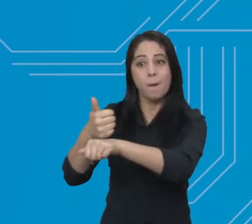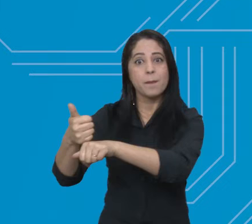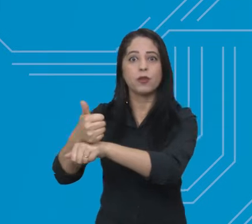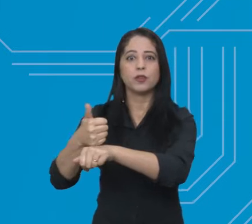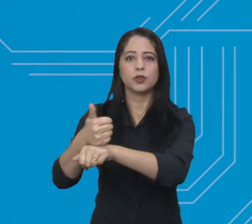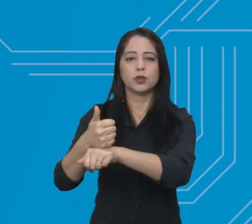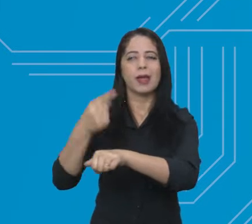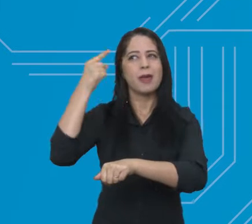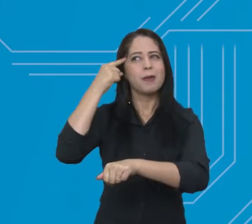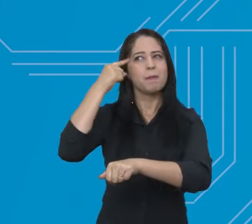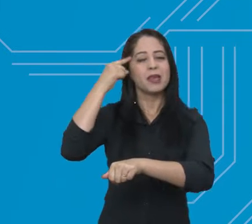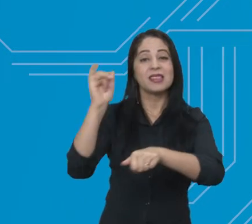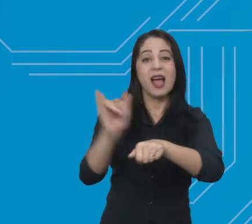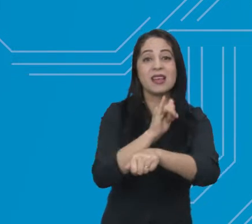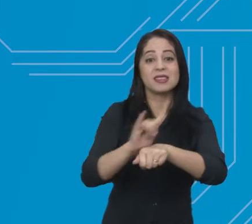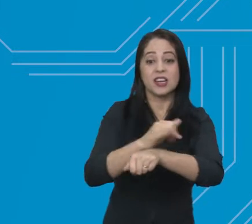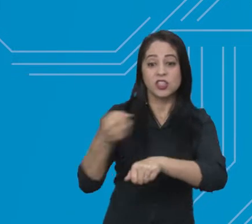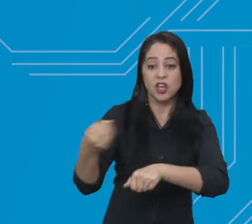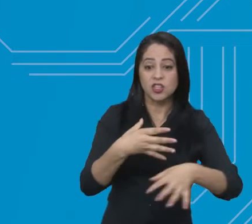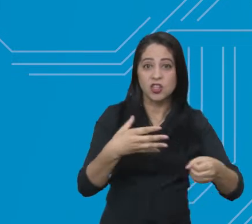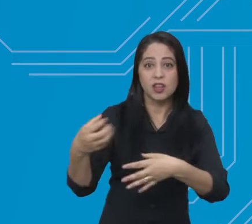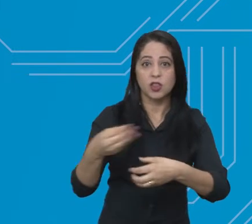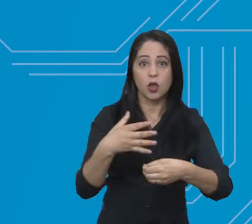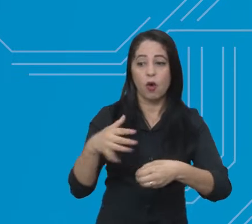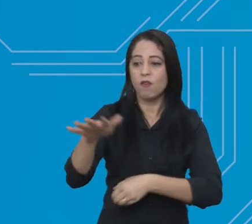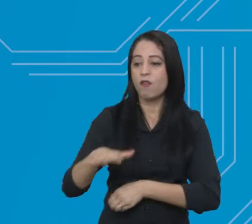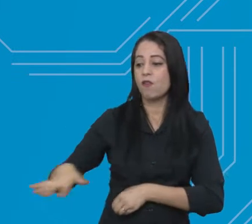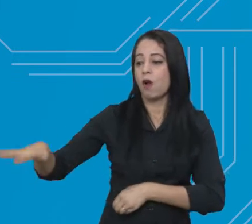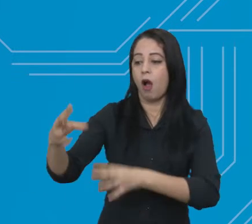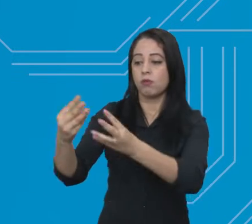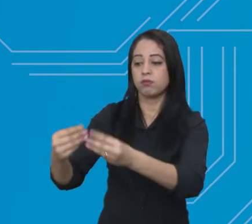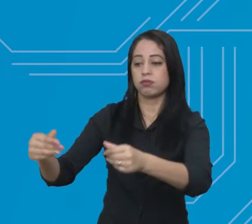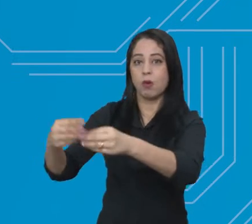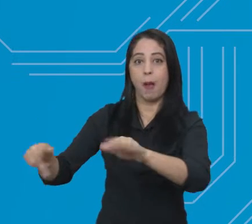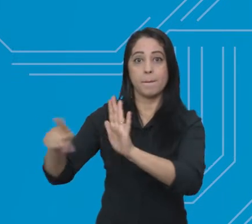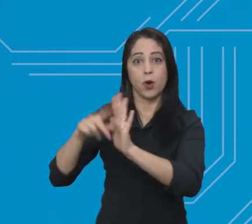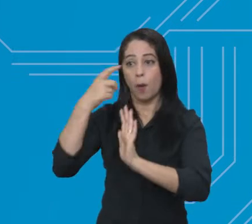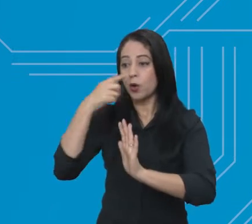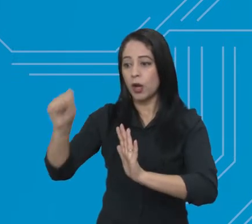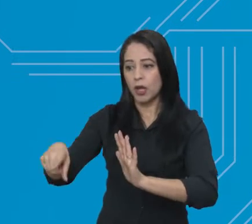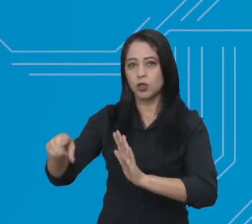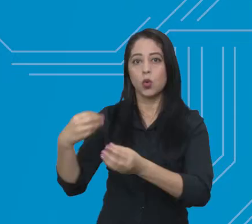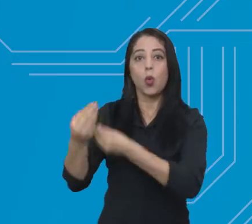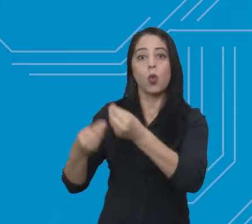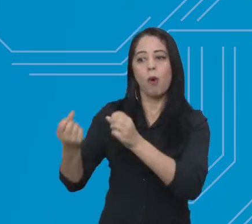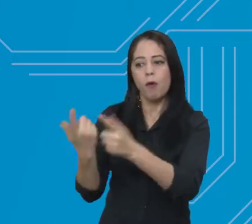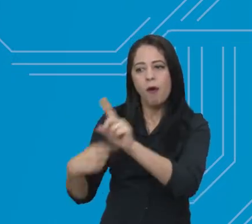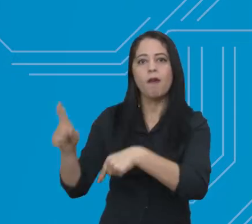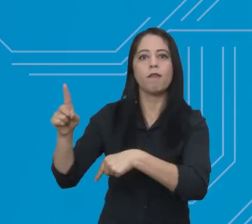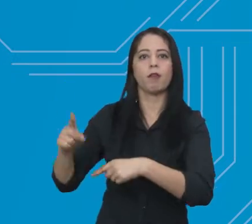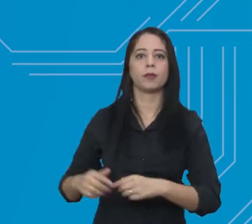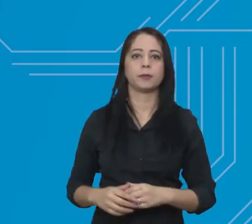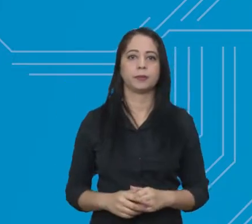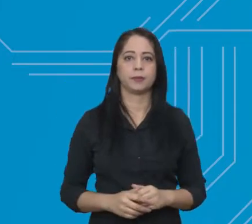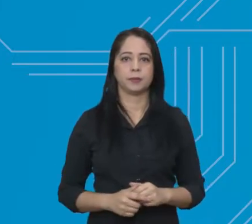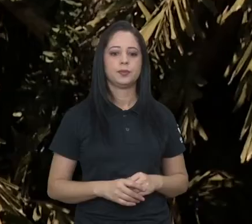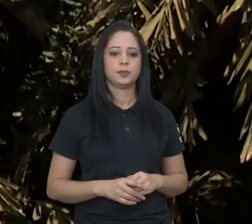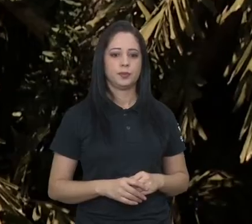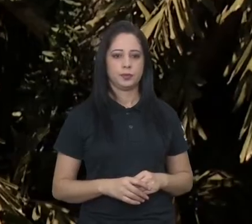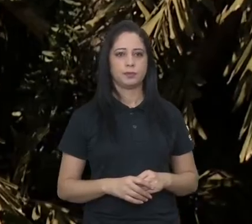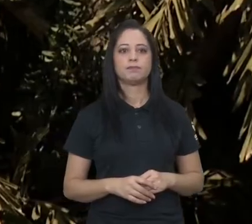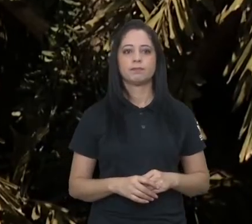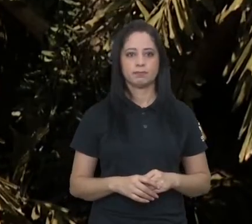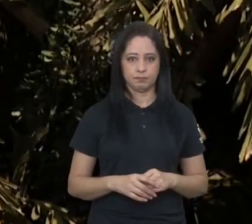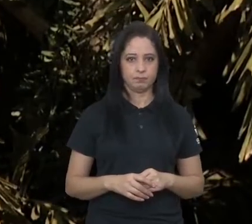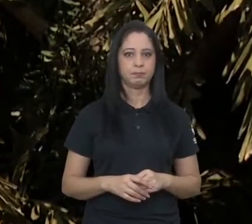públicos e especialistas para pensar em novas alternativas que garantam o futuro do aterro sanitário do município. Confira.